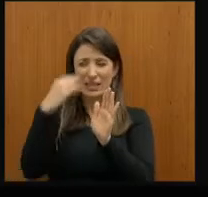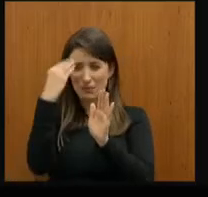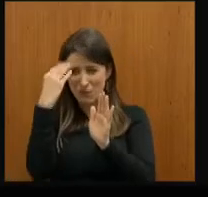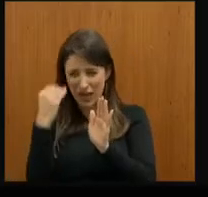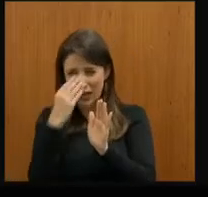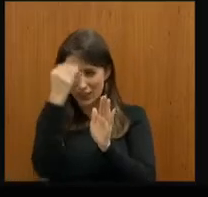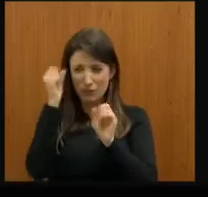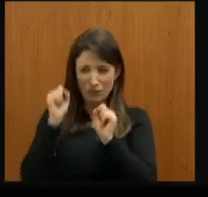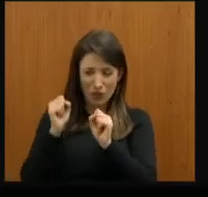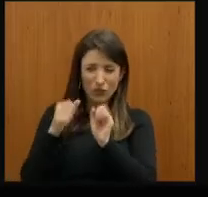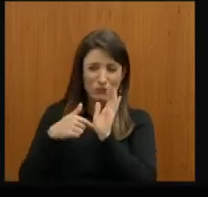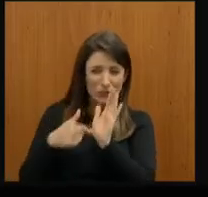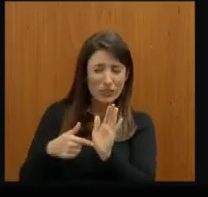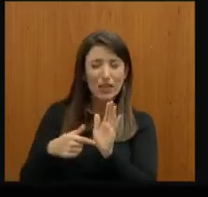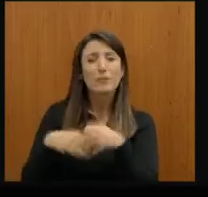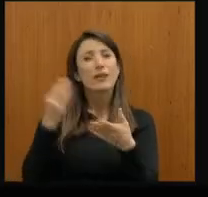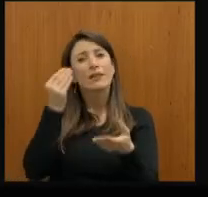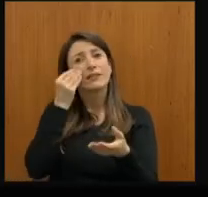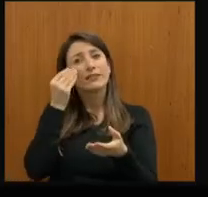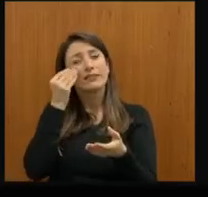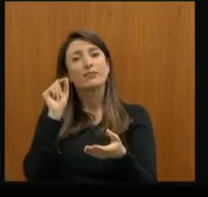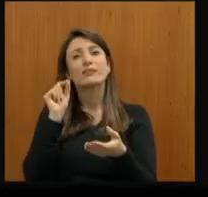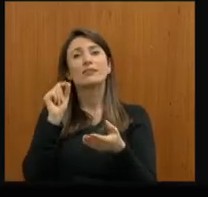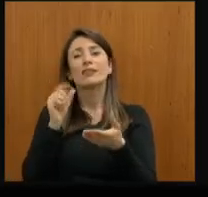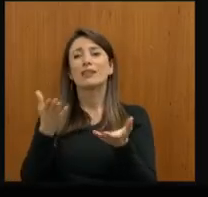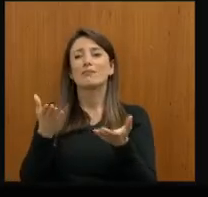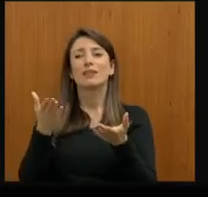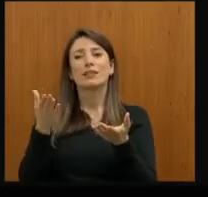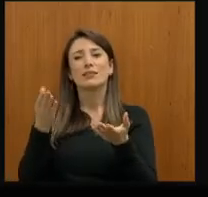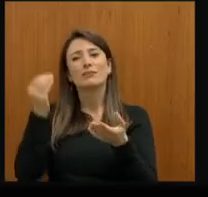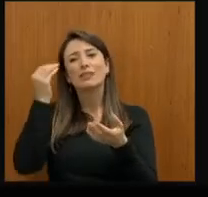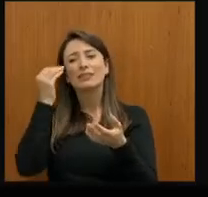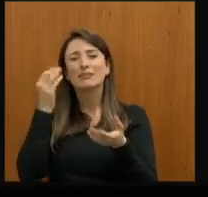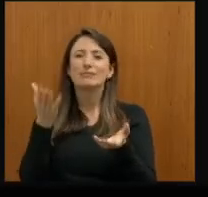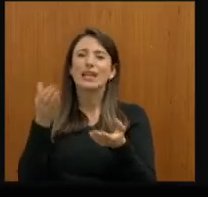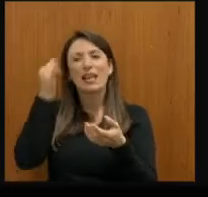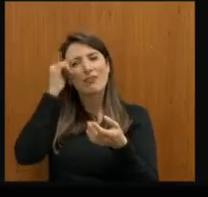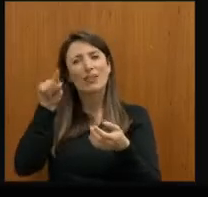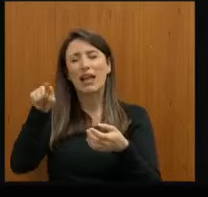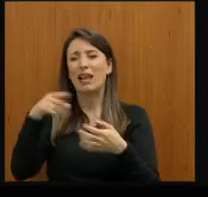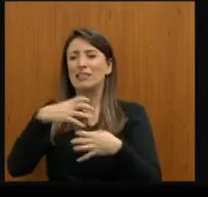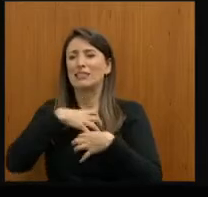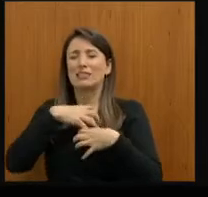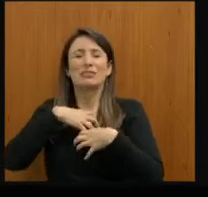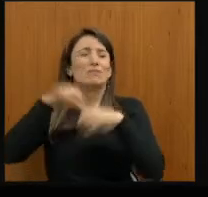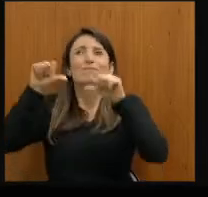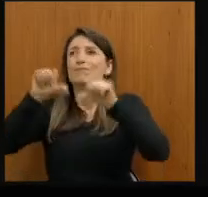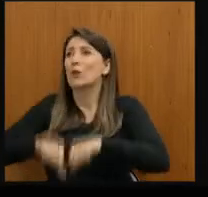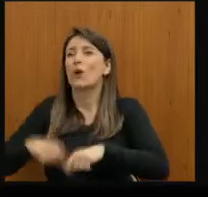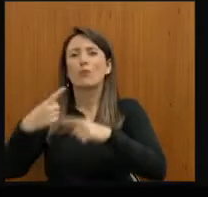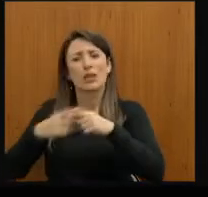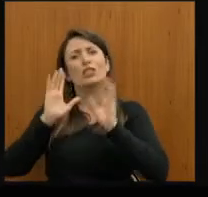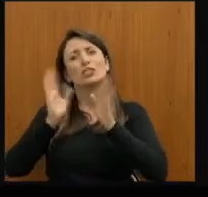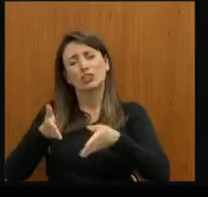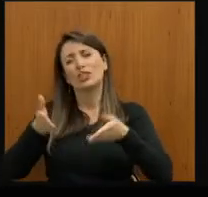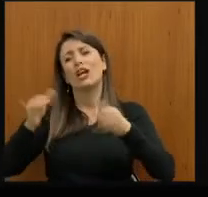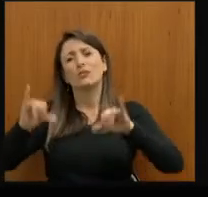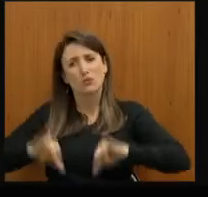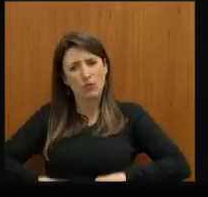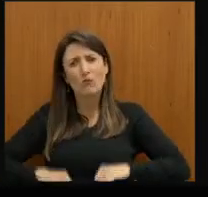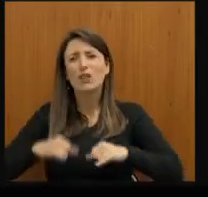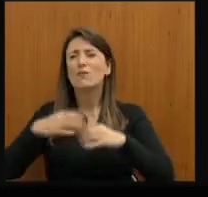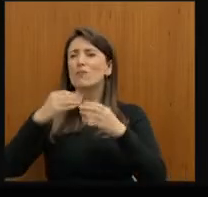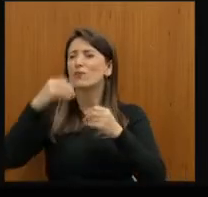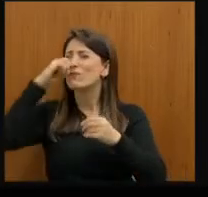forma de desincentivar e revitimizar aquela mulher que já já foi já comprei uma violência terrível né